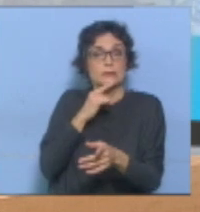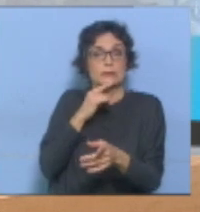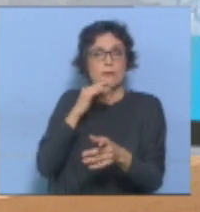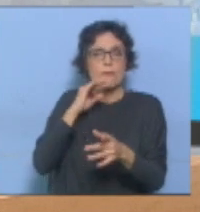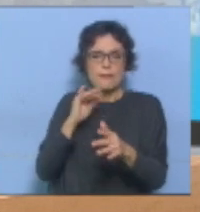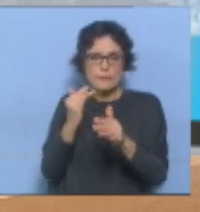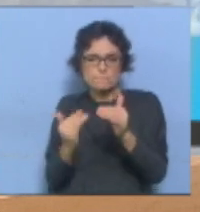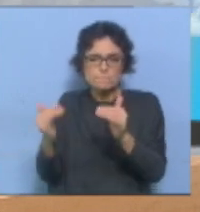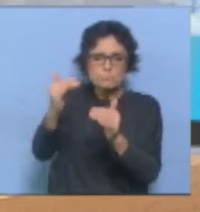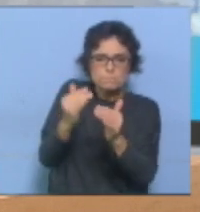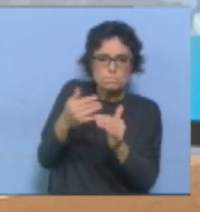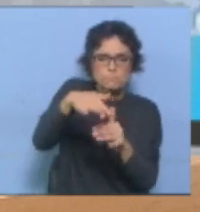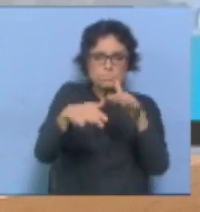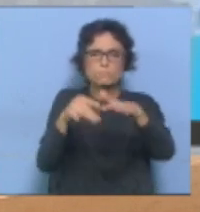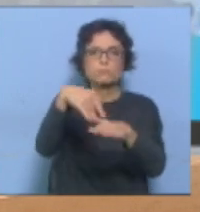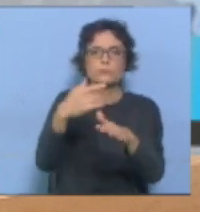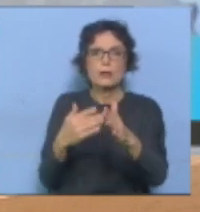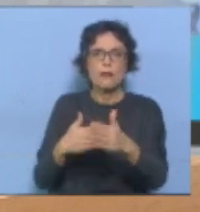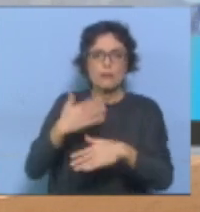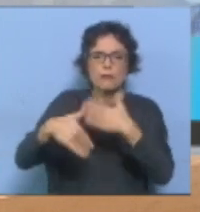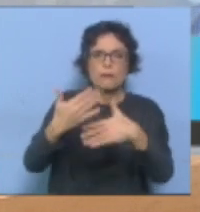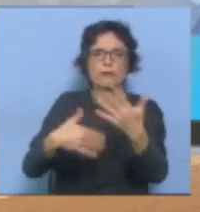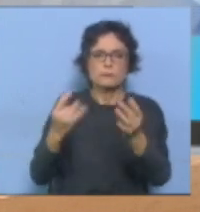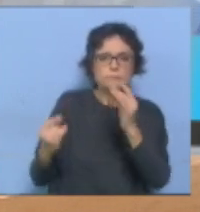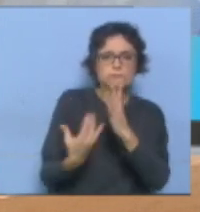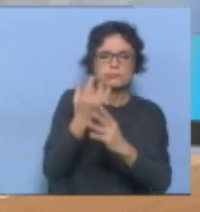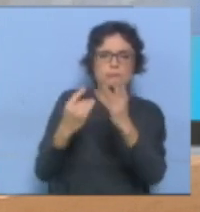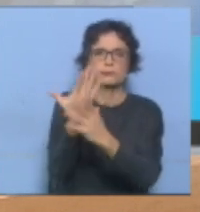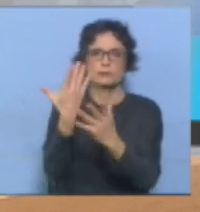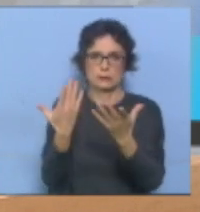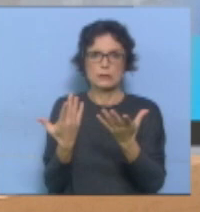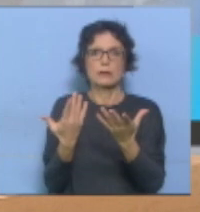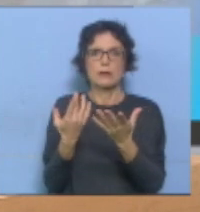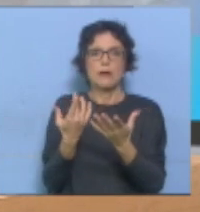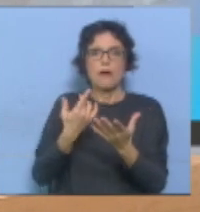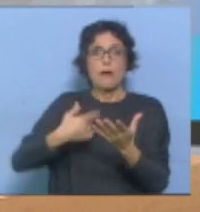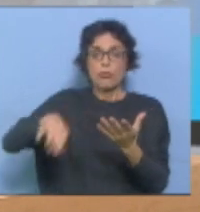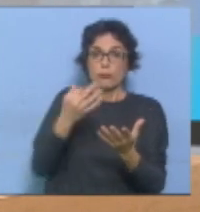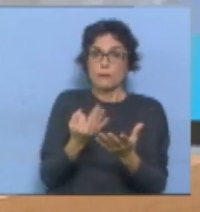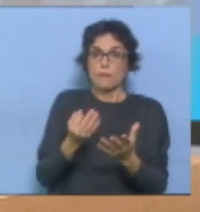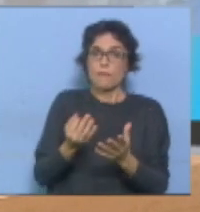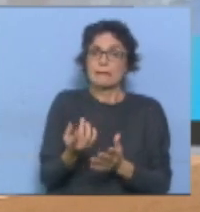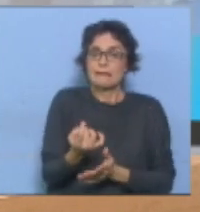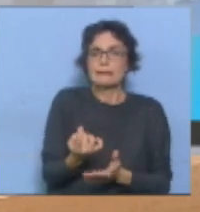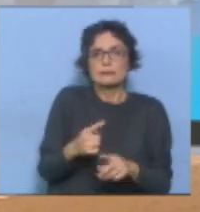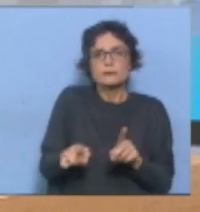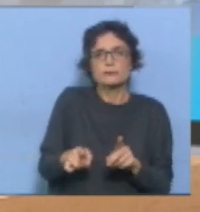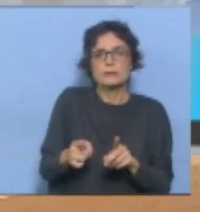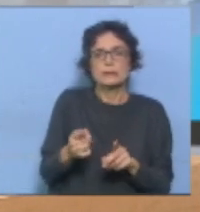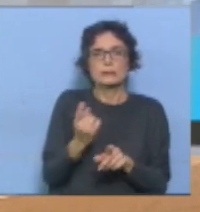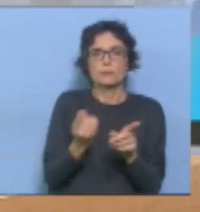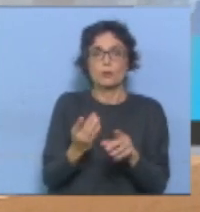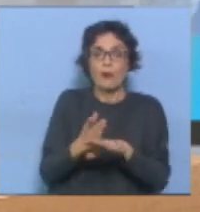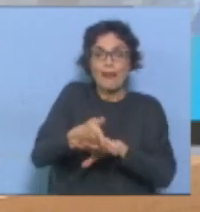precisamos da diferença, nós precisamos da criatividade, nós precisamos de encontrar no diferente novas formas de